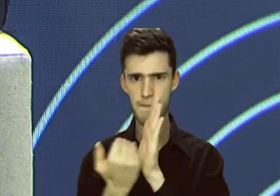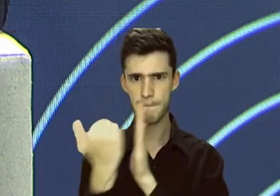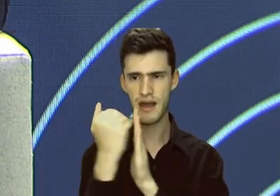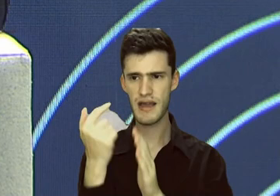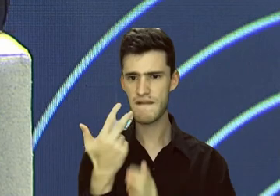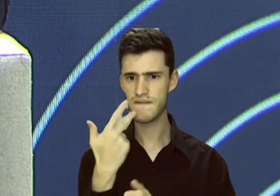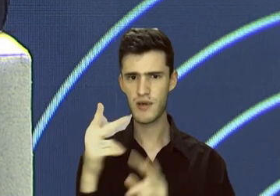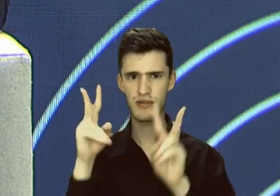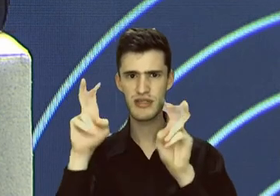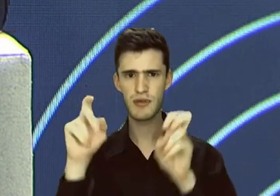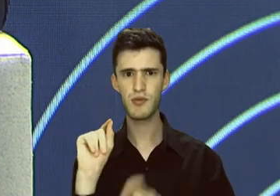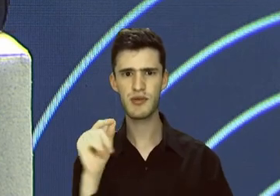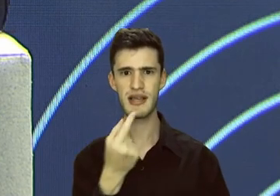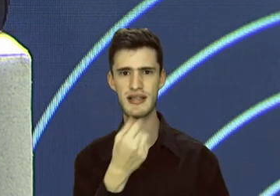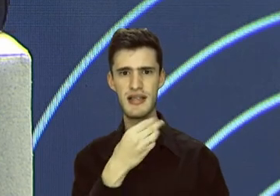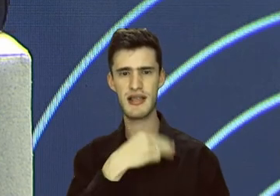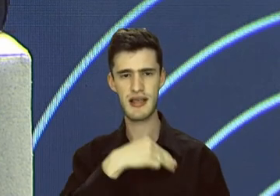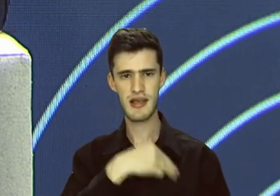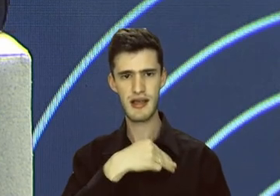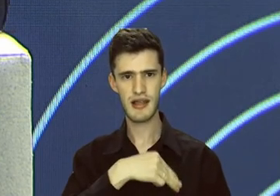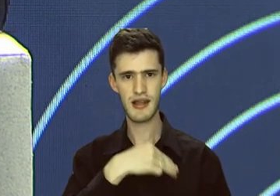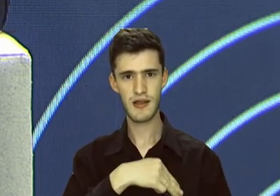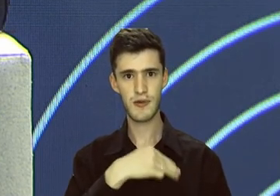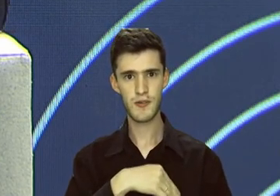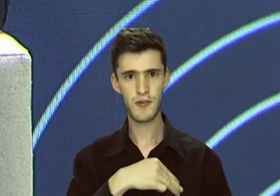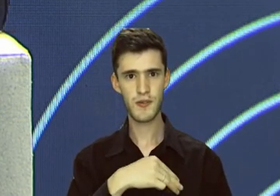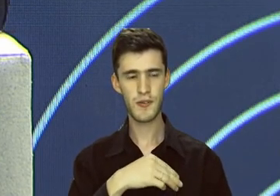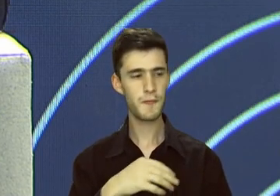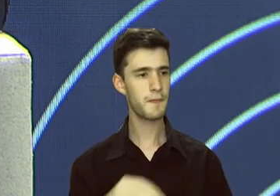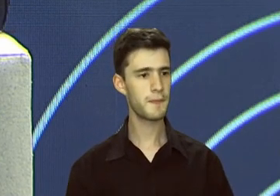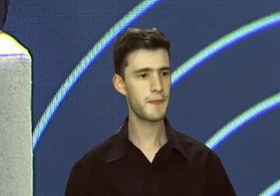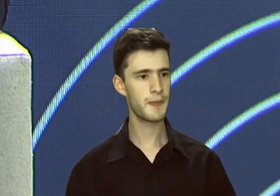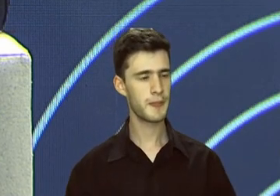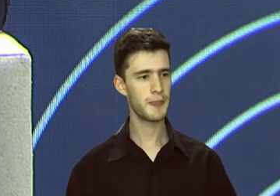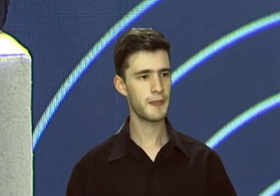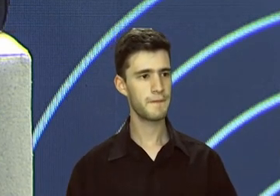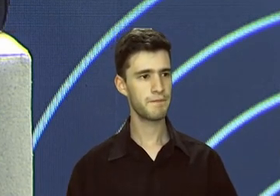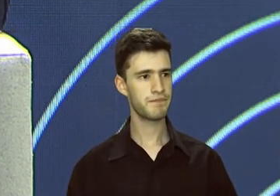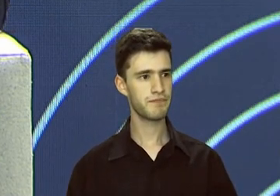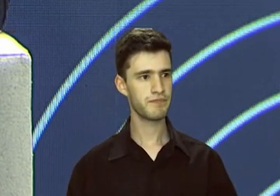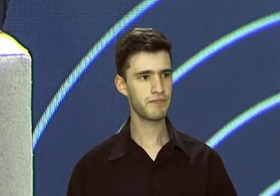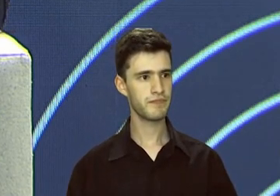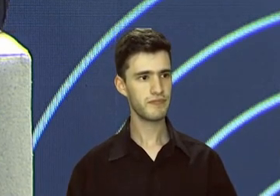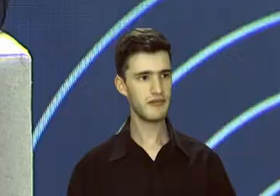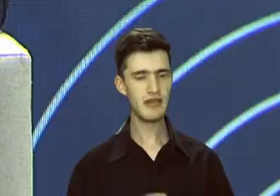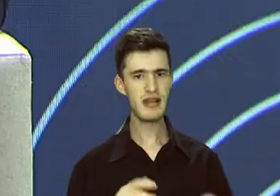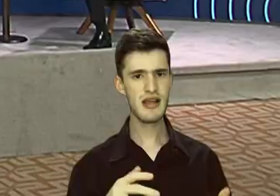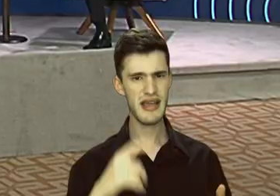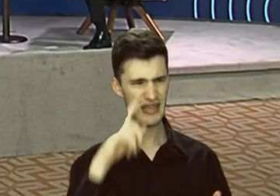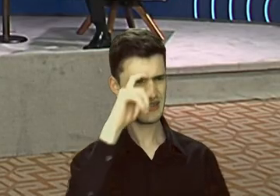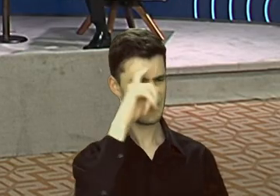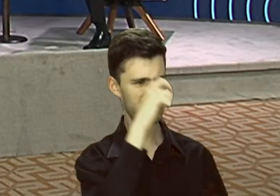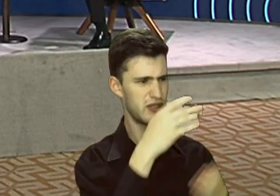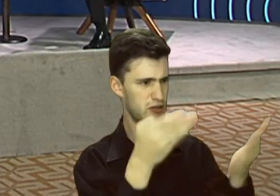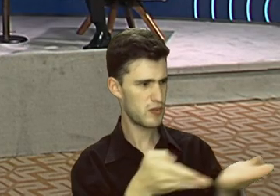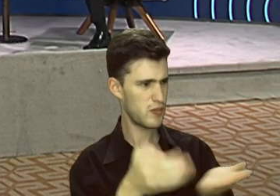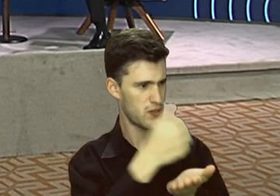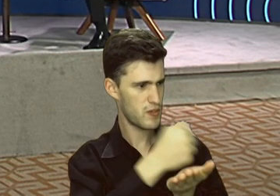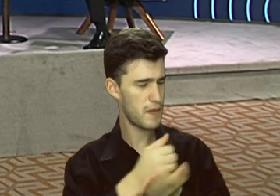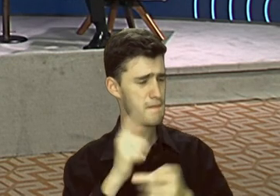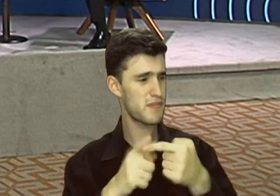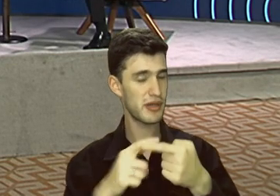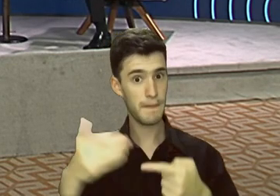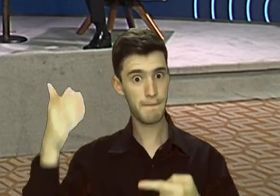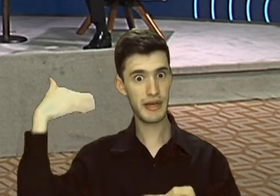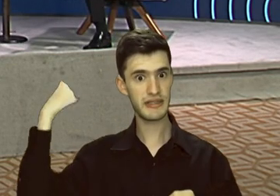É muito difícil contratar alguém técnico não que tem que ser fácil ou não mas realmente a gente tinha salários exorbitantes